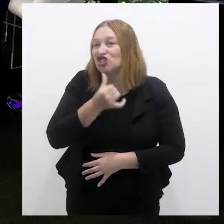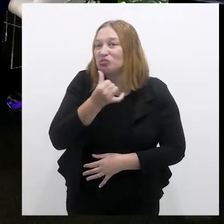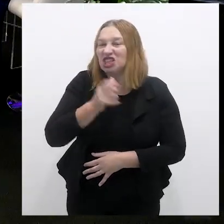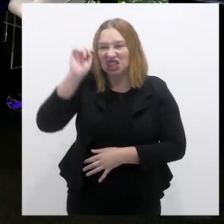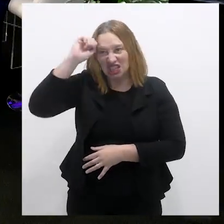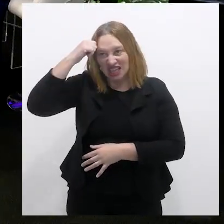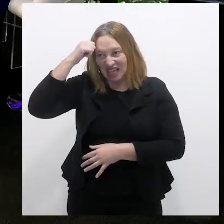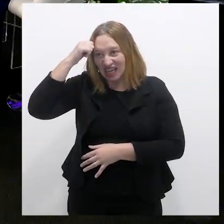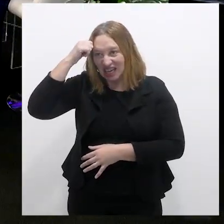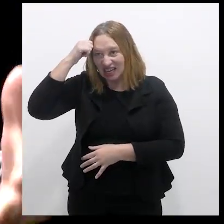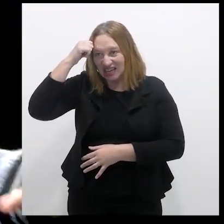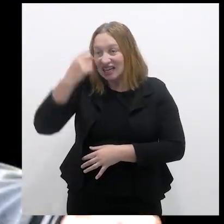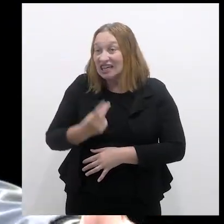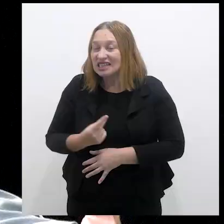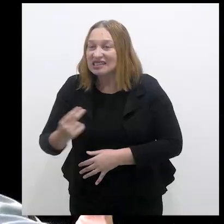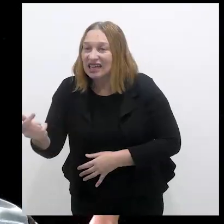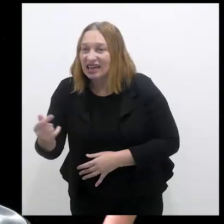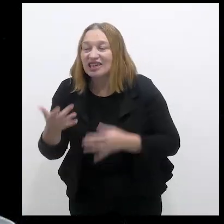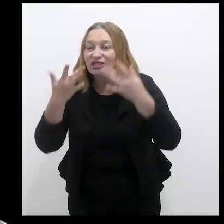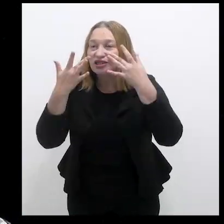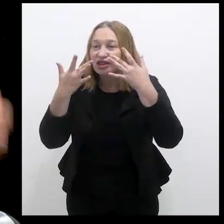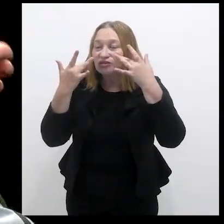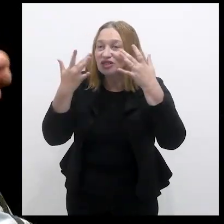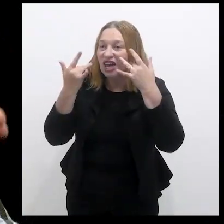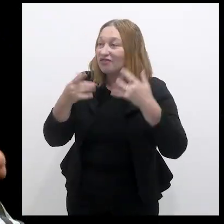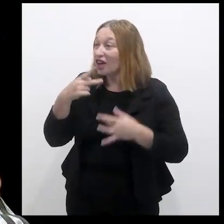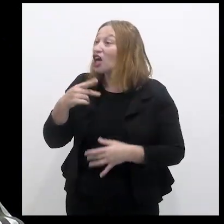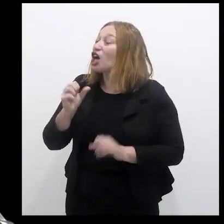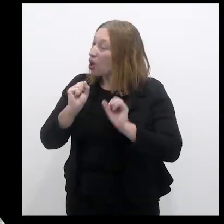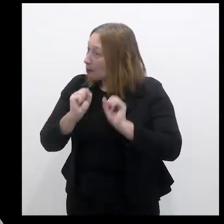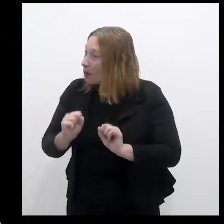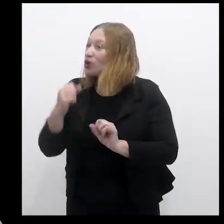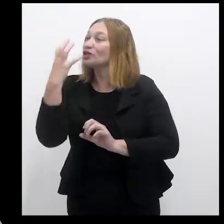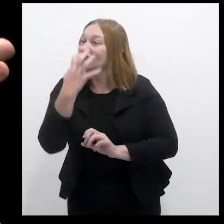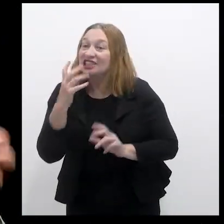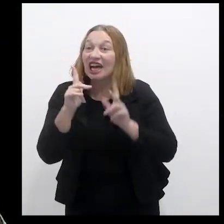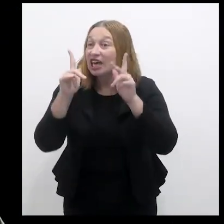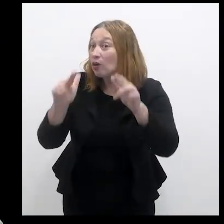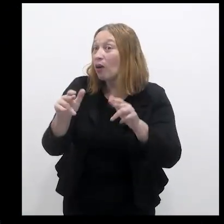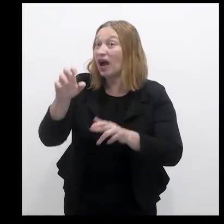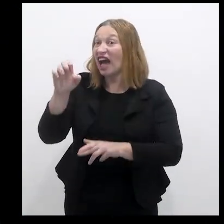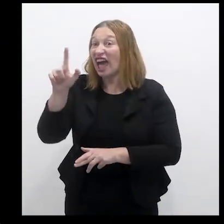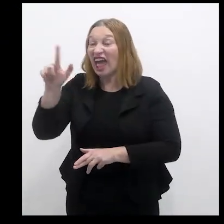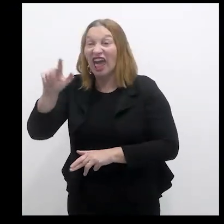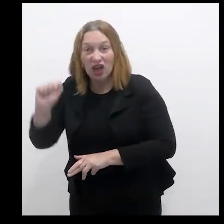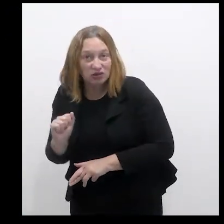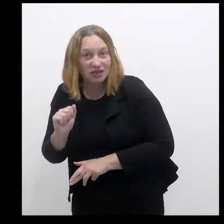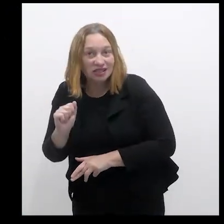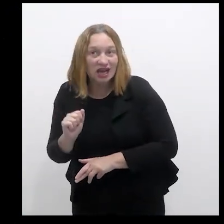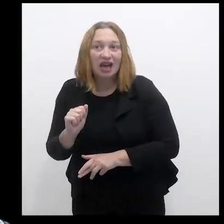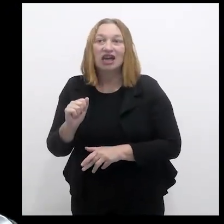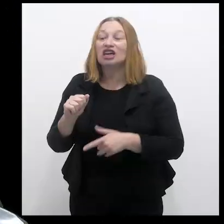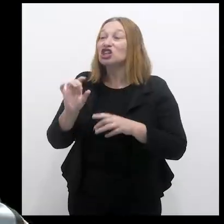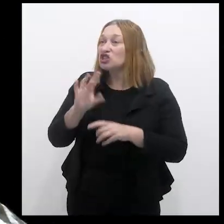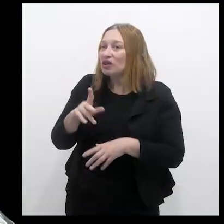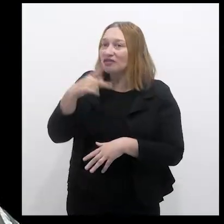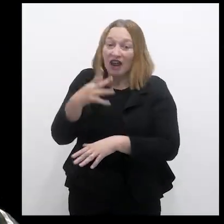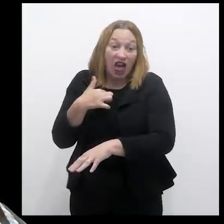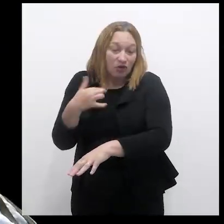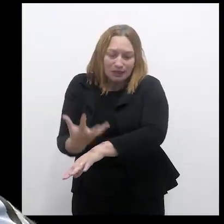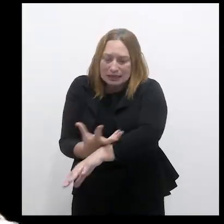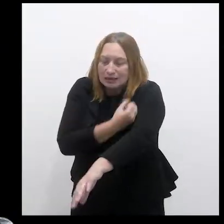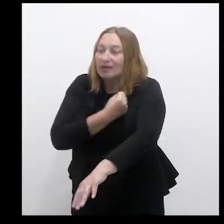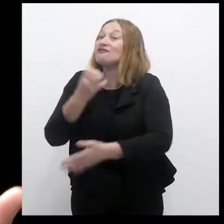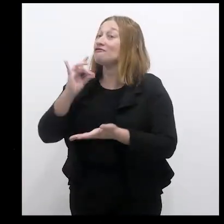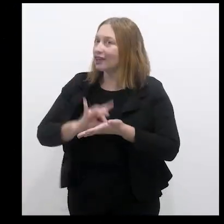quantidade de menina negra que saía do teatro dizendo eu posso ser essa menina, eu posso cantar com ela, era só